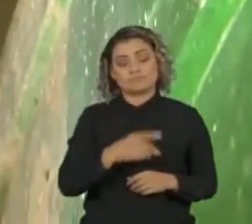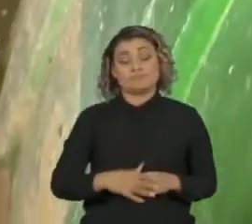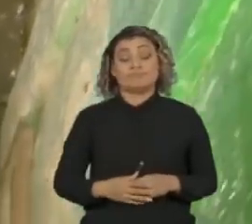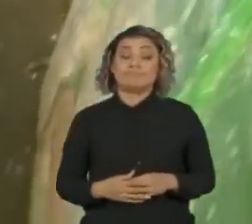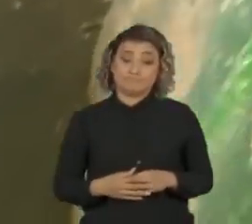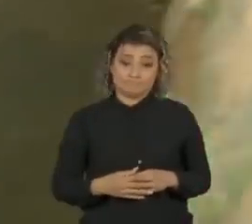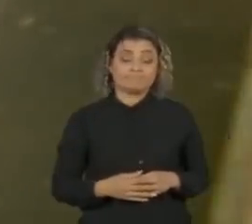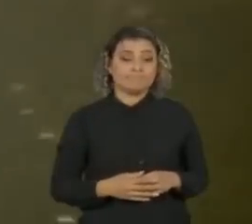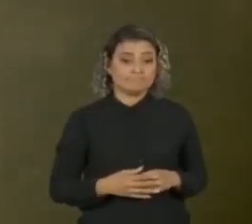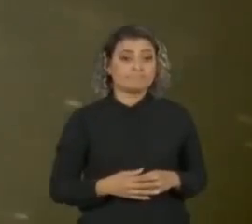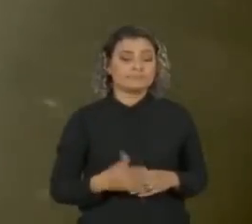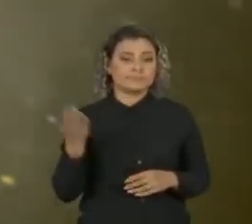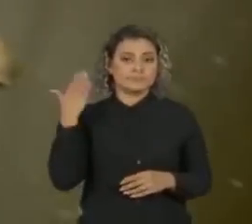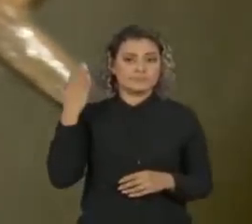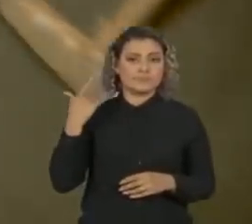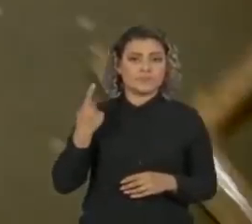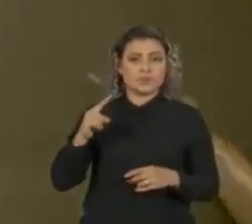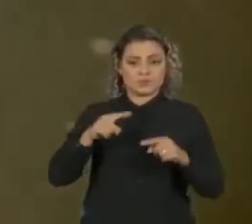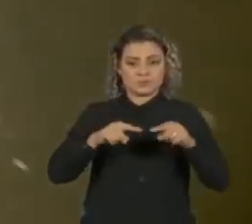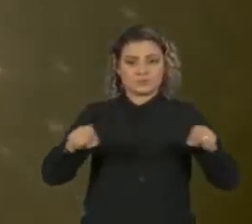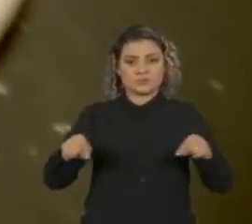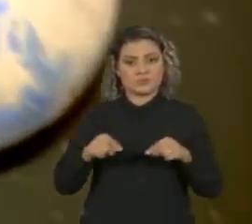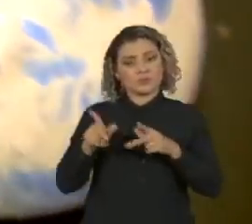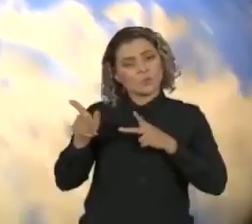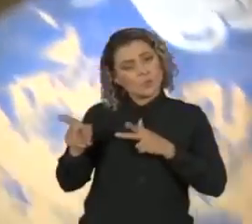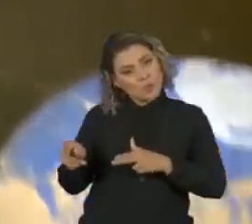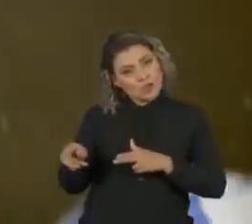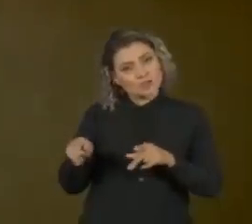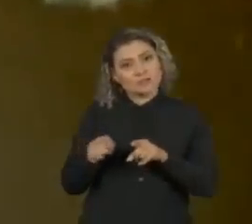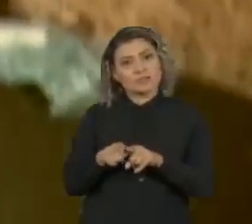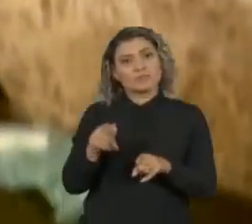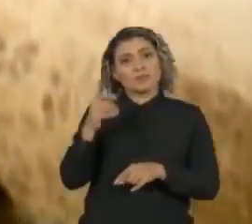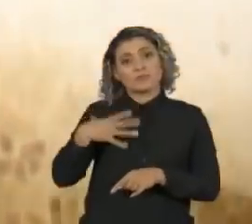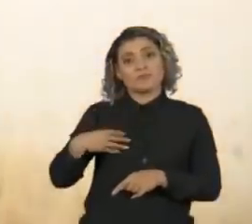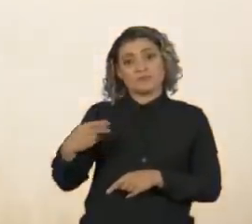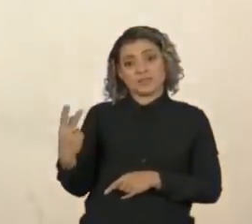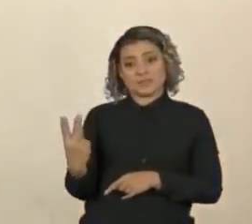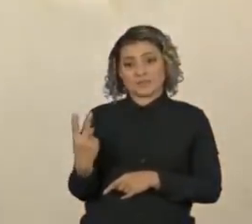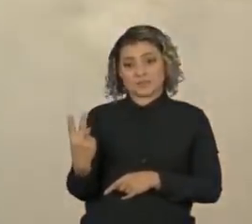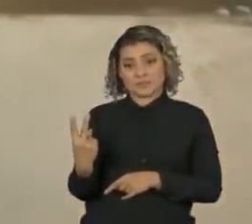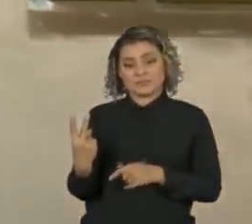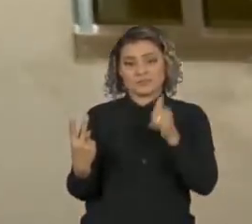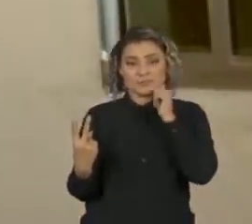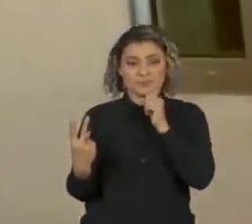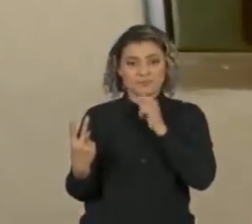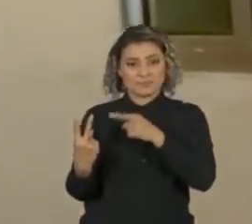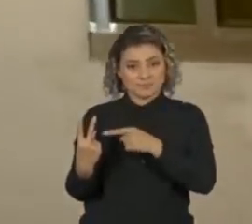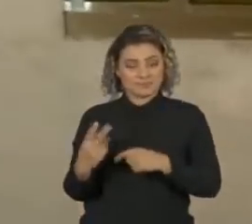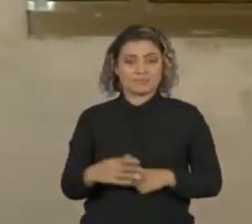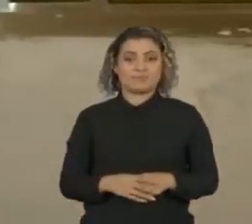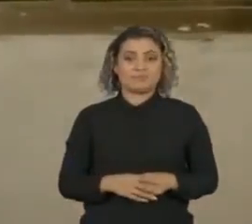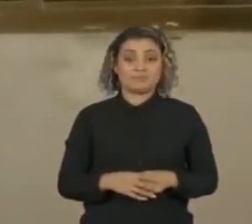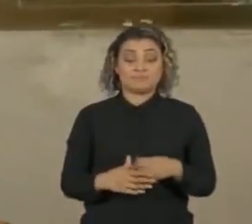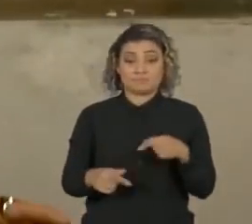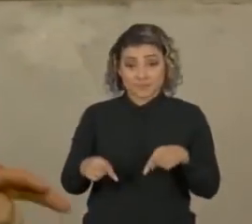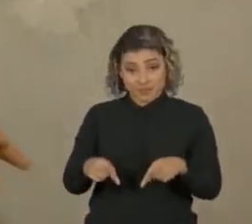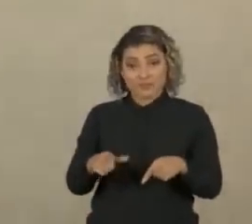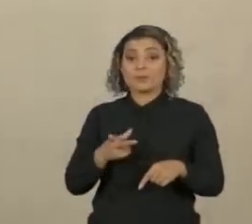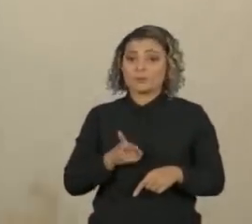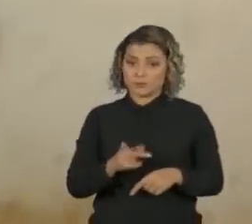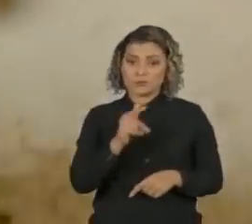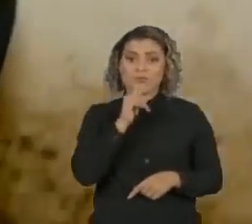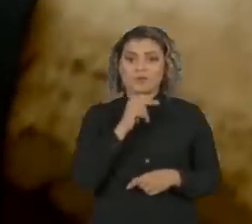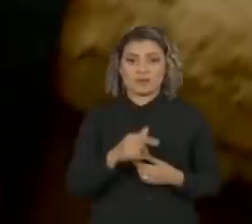Aqui, nesse último cômodo, era o quarto das meninas, das duas filhas do Gilberto. Aqui ainda tem